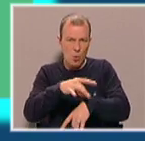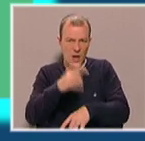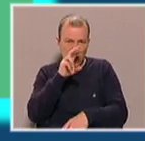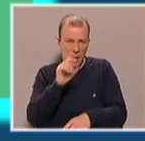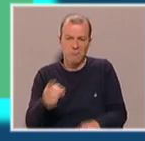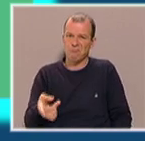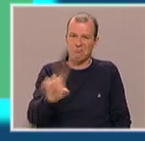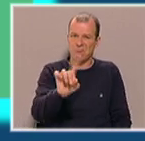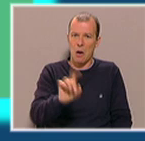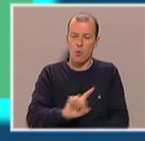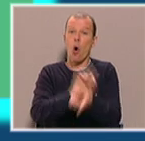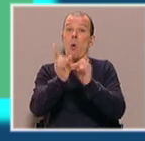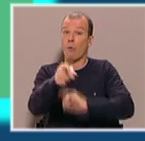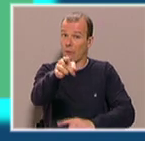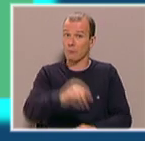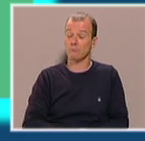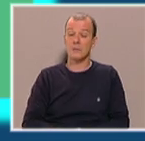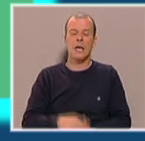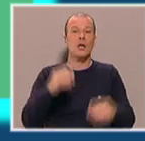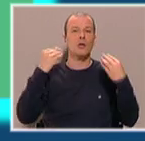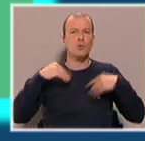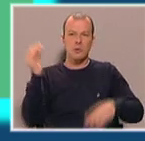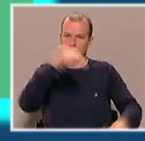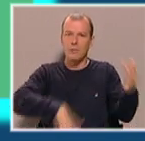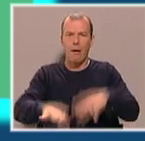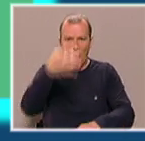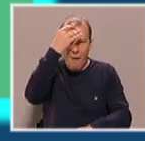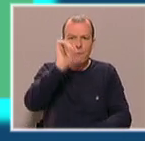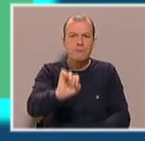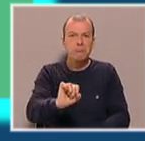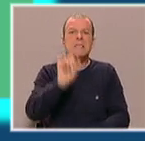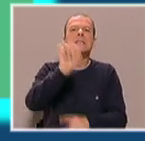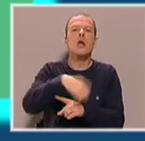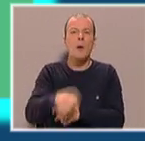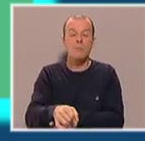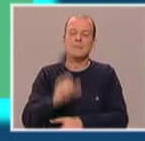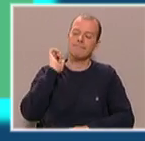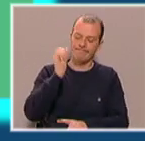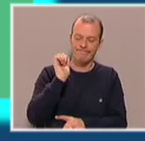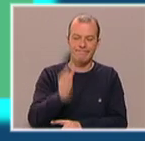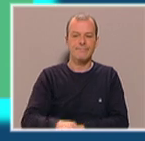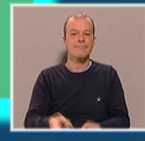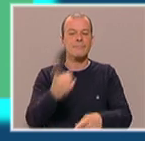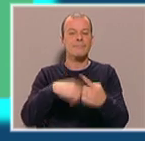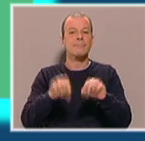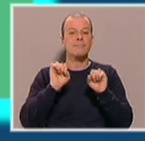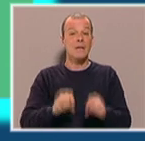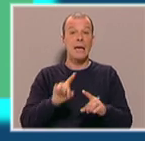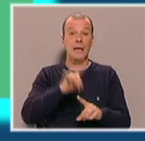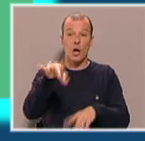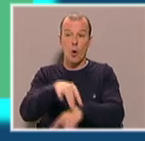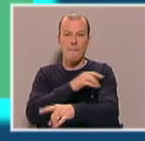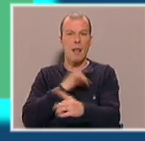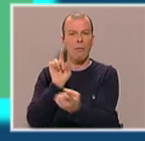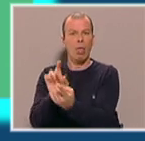que não, até às vezes pelo contrário. Desporto, praticar natação, o que é que acham? Previne, sim senhor, doenças respiratórias. Ir ao médico